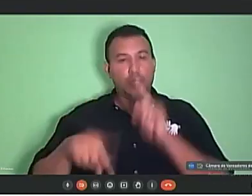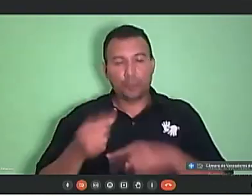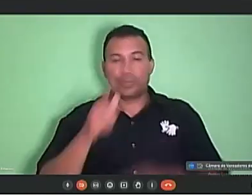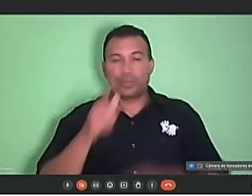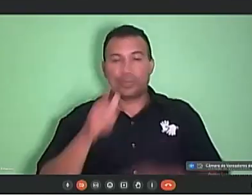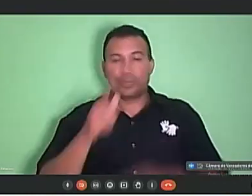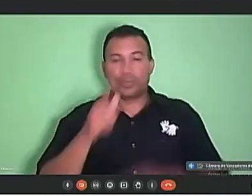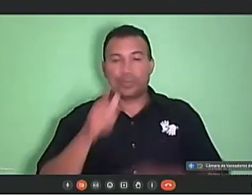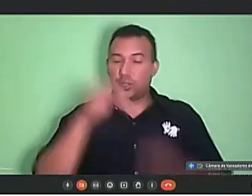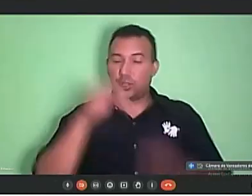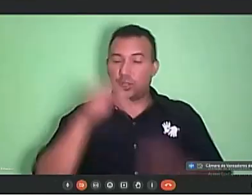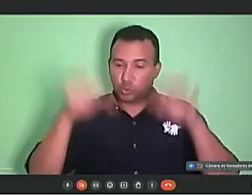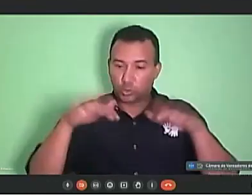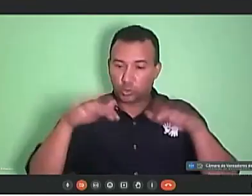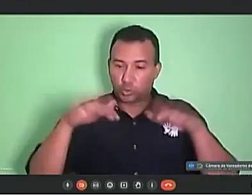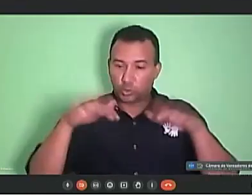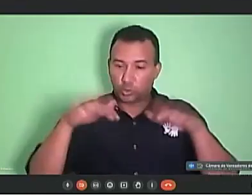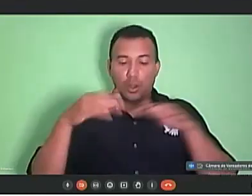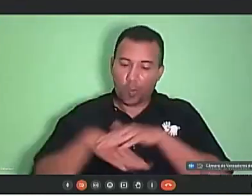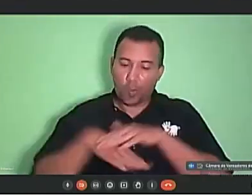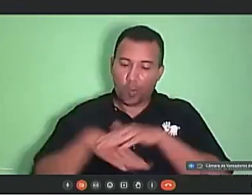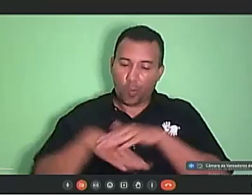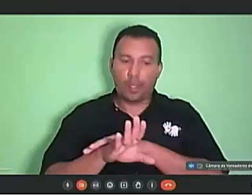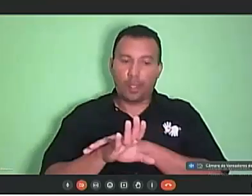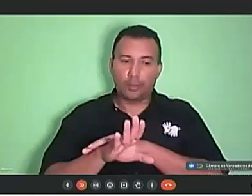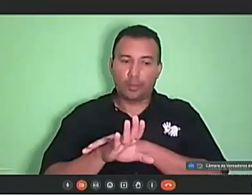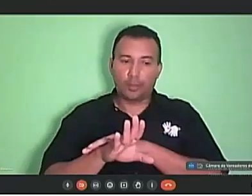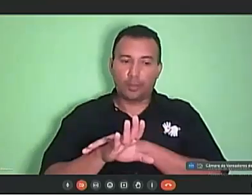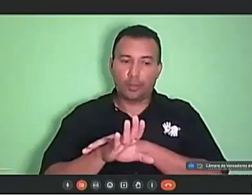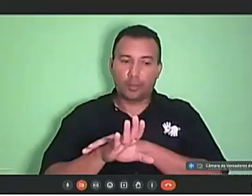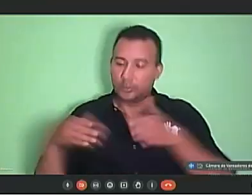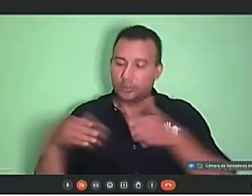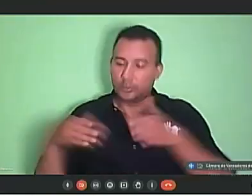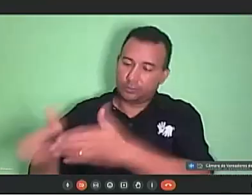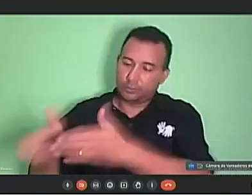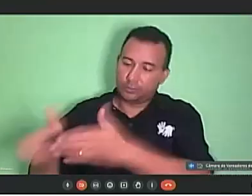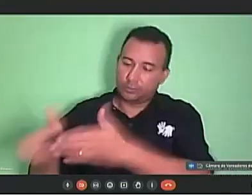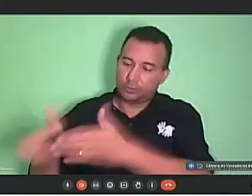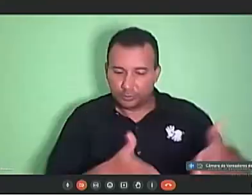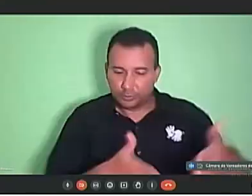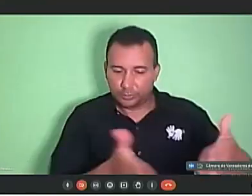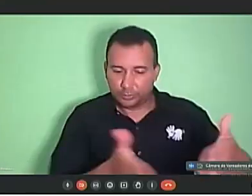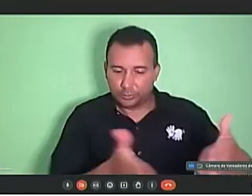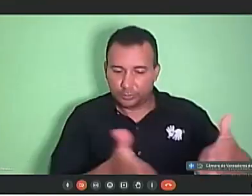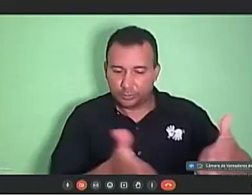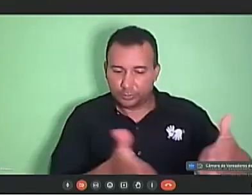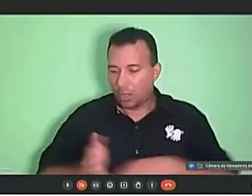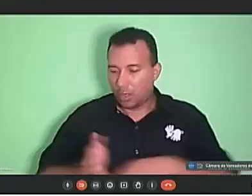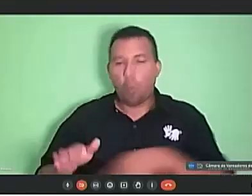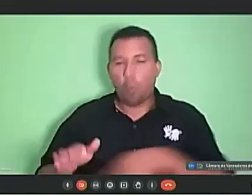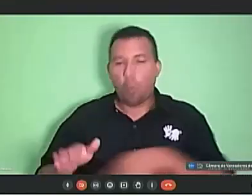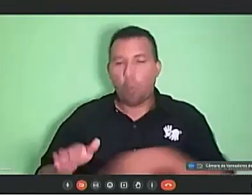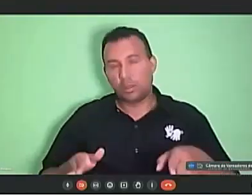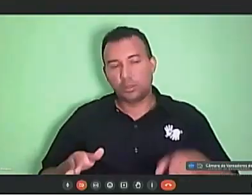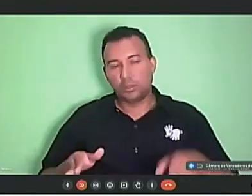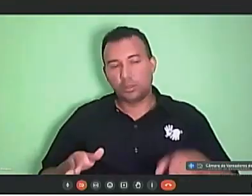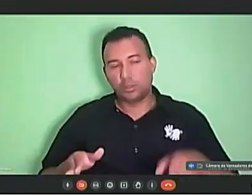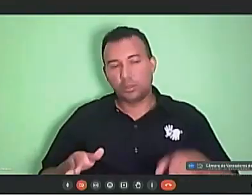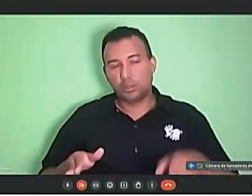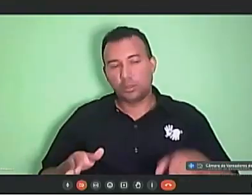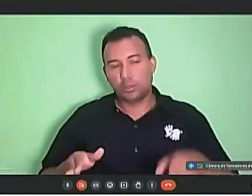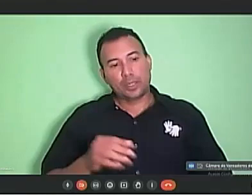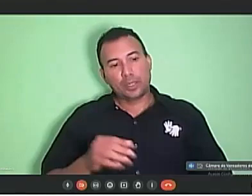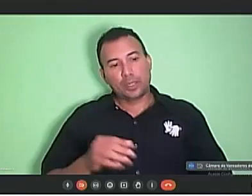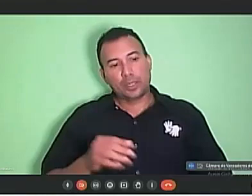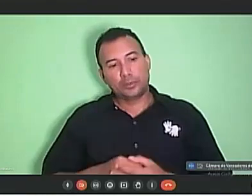começa a ficar acumulada nas bordas do sistema de diques. Estes são os pontos mais baixos do perímetro interno